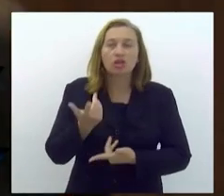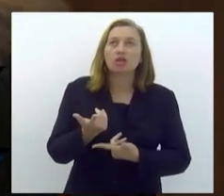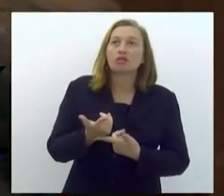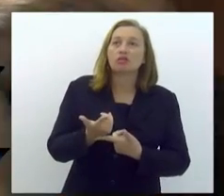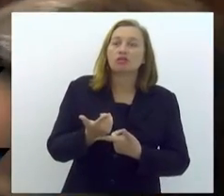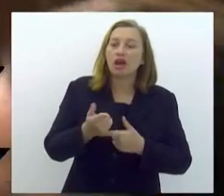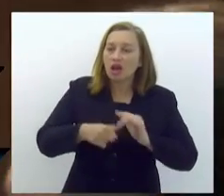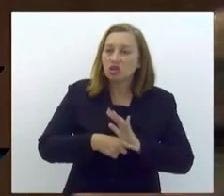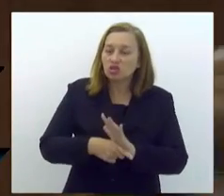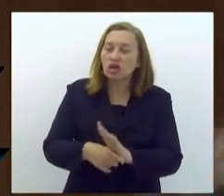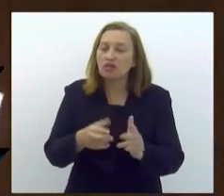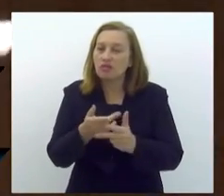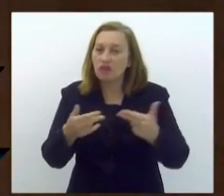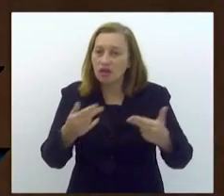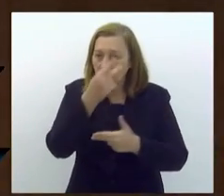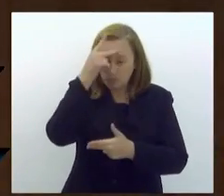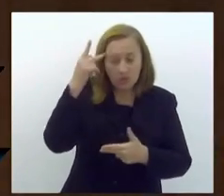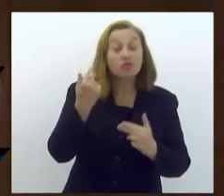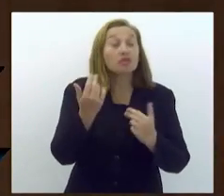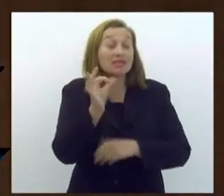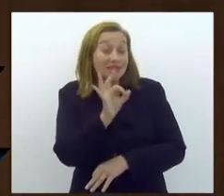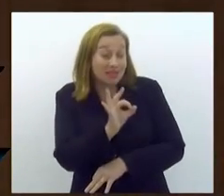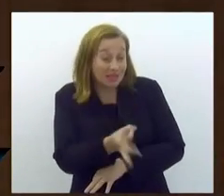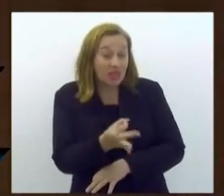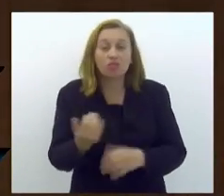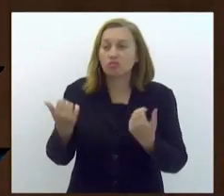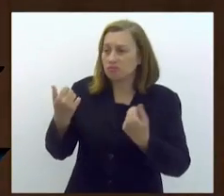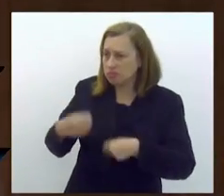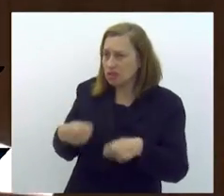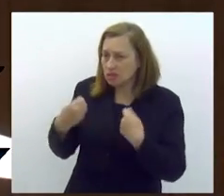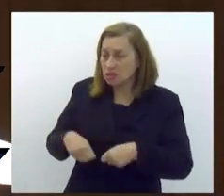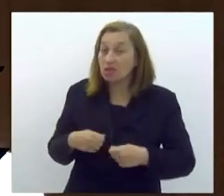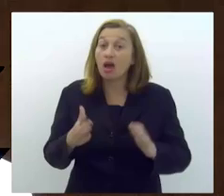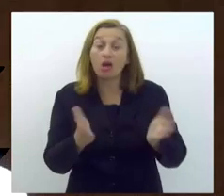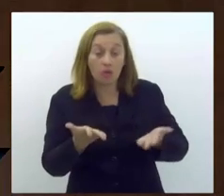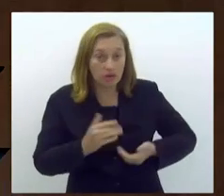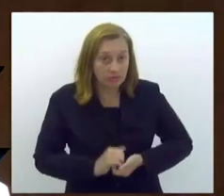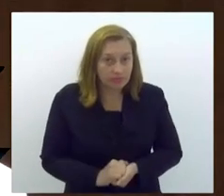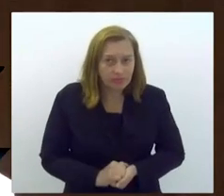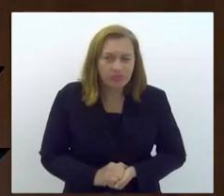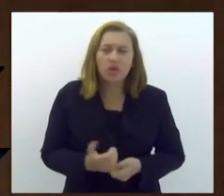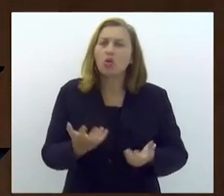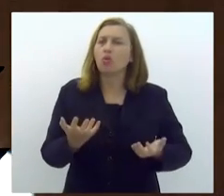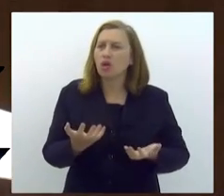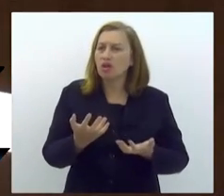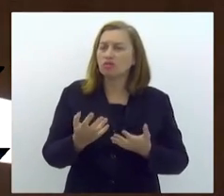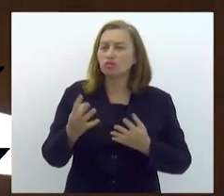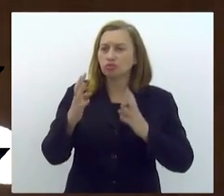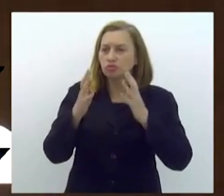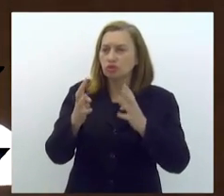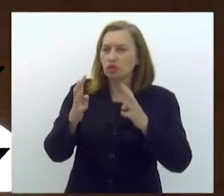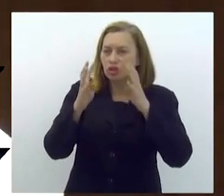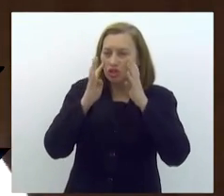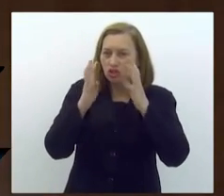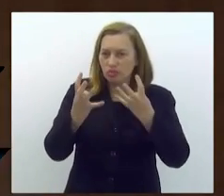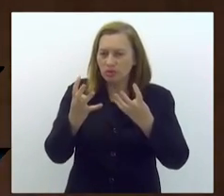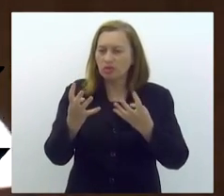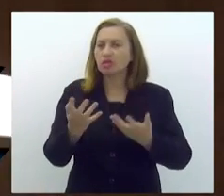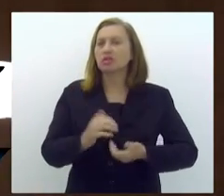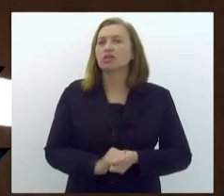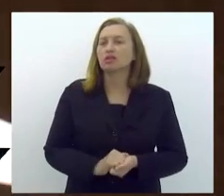beneficiar muitas pessoas que de fato precisam agora eu quero aqui chamar atenção